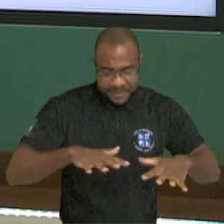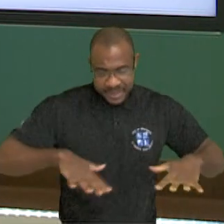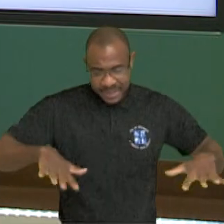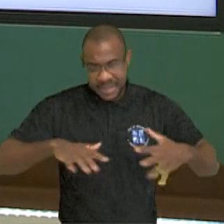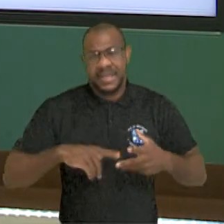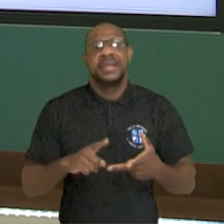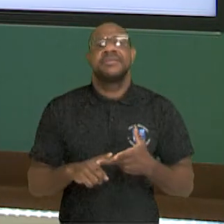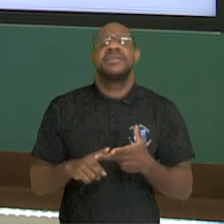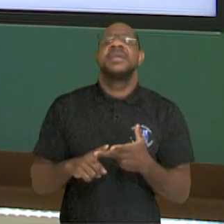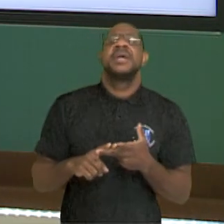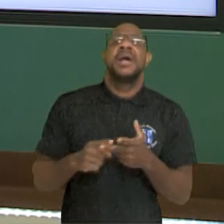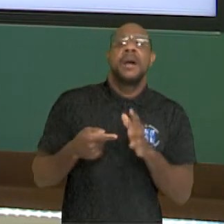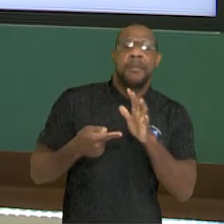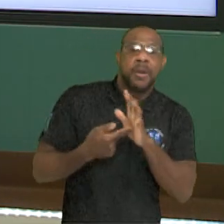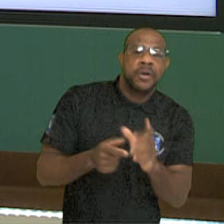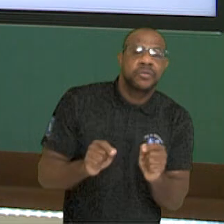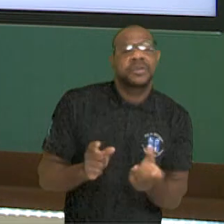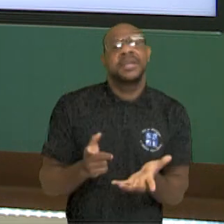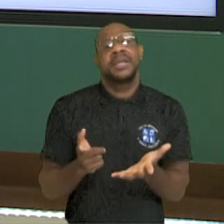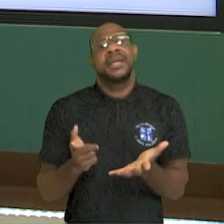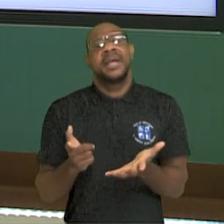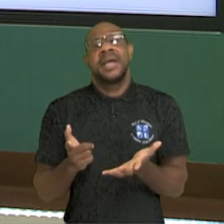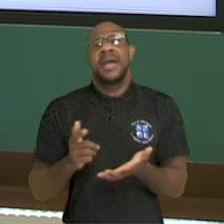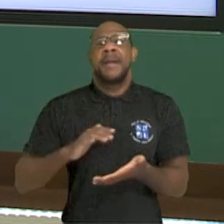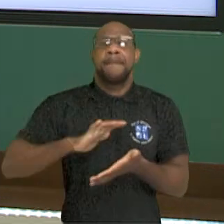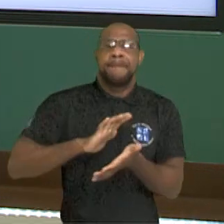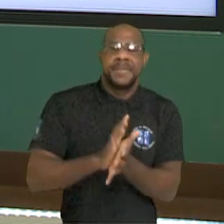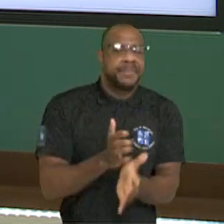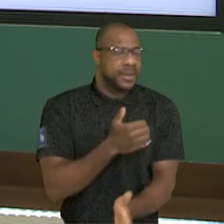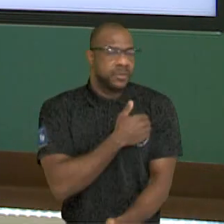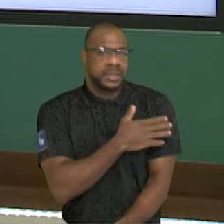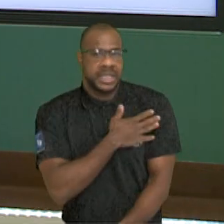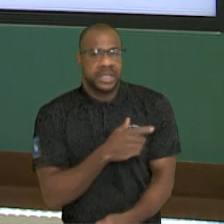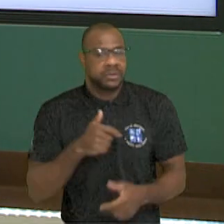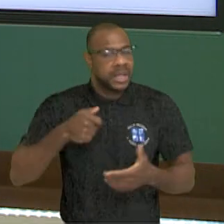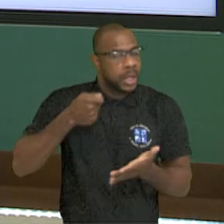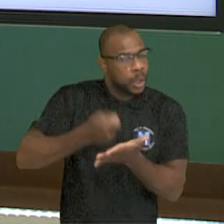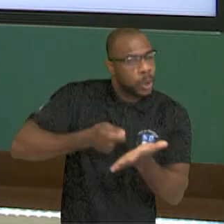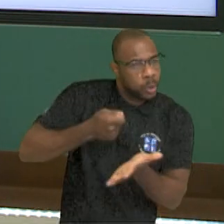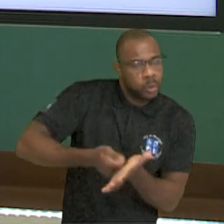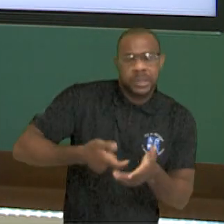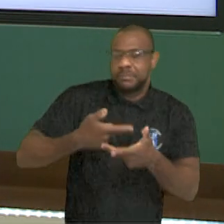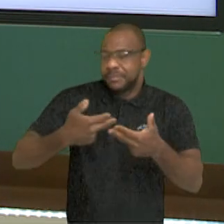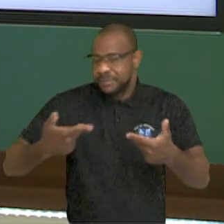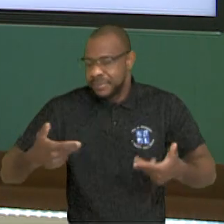ao preconceito e tantas outras situações que envolvem o nosso cotidiano, certo?